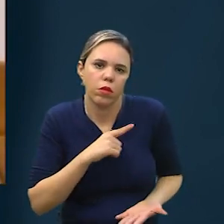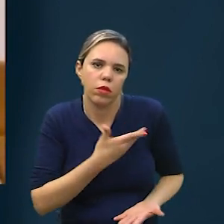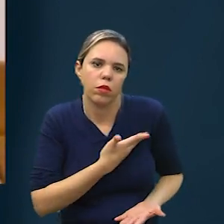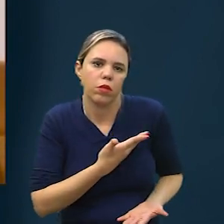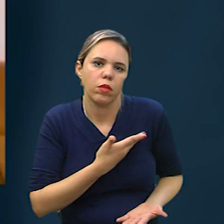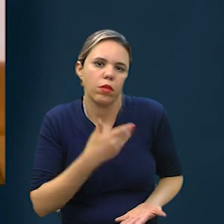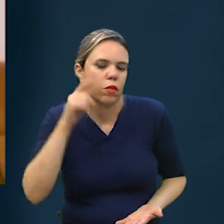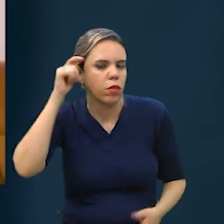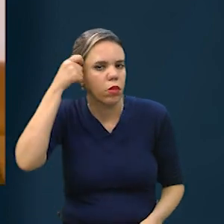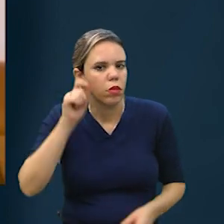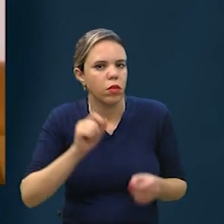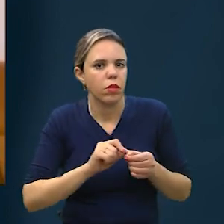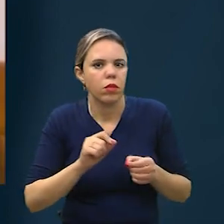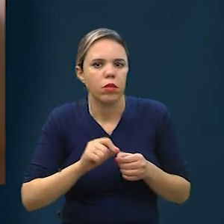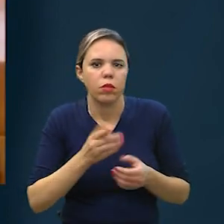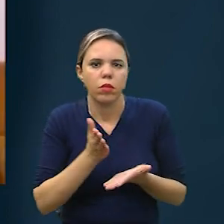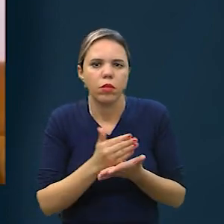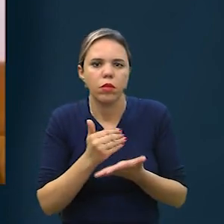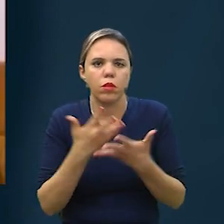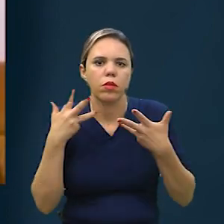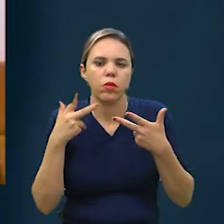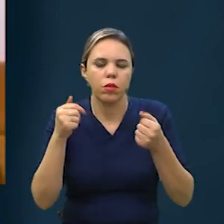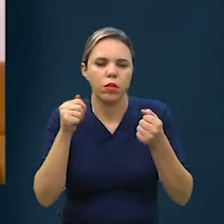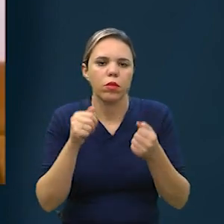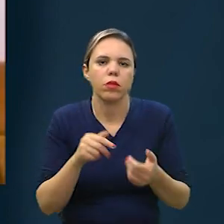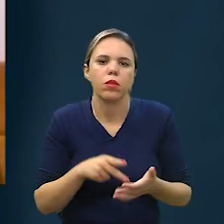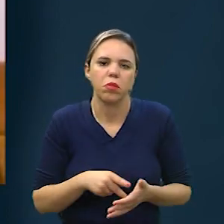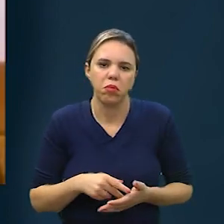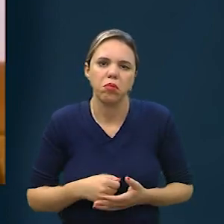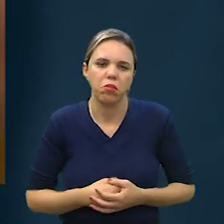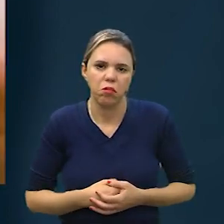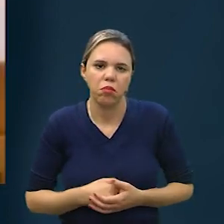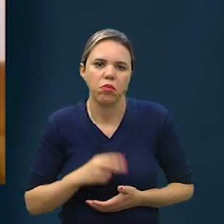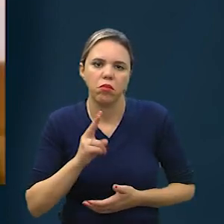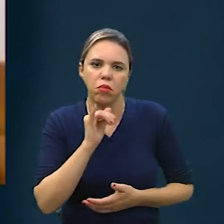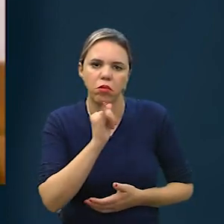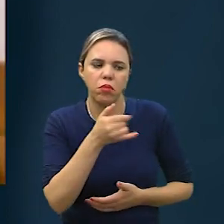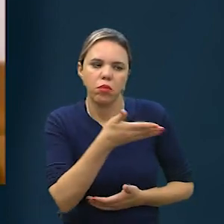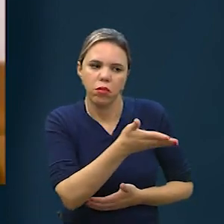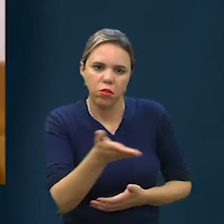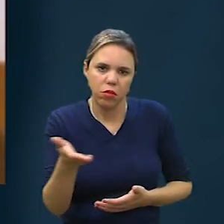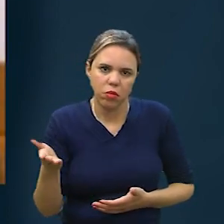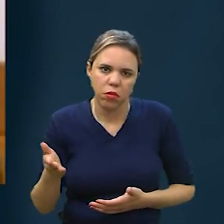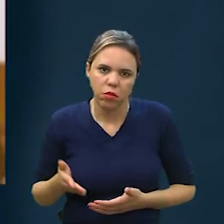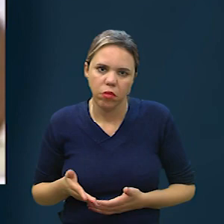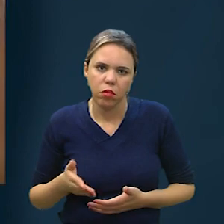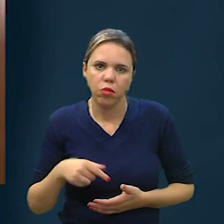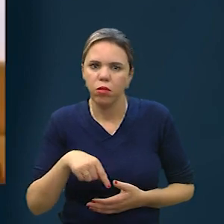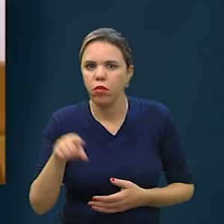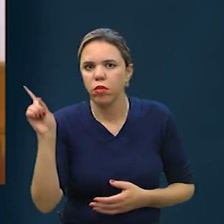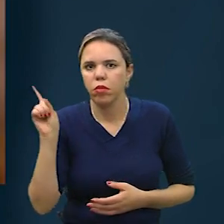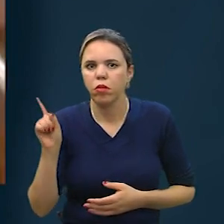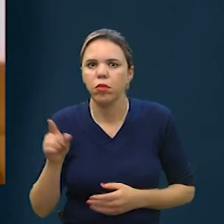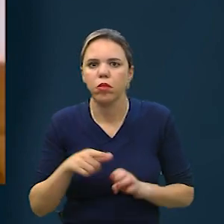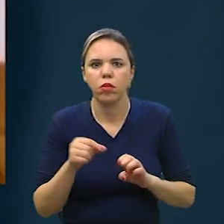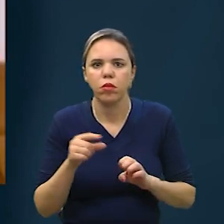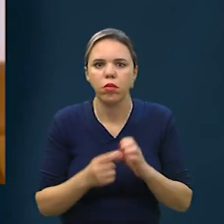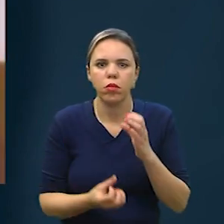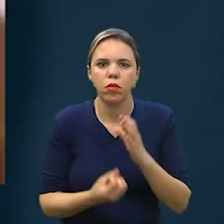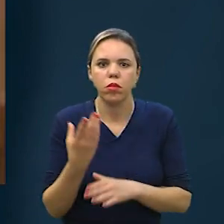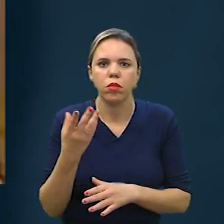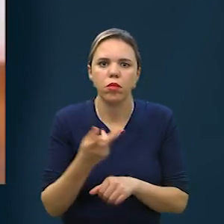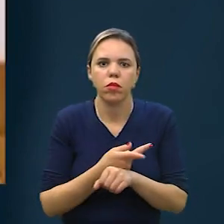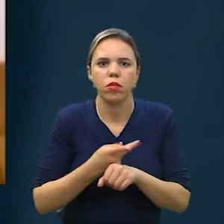tenho amigas negras que fazem bolo maravilhosamente bem, e eu sempre falo para elas, falo assim: gente, vai lá,